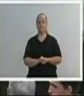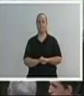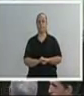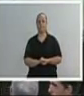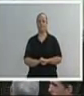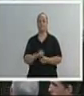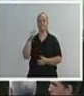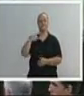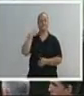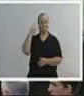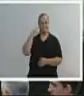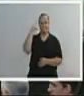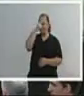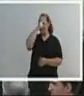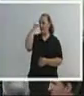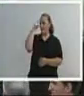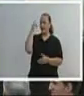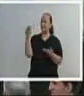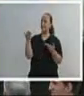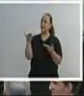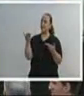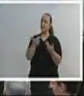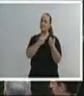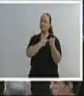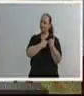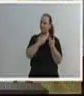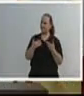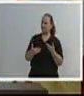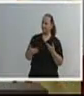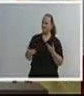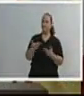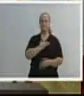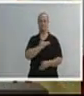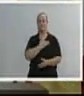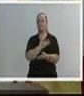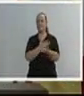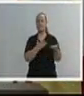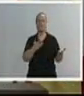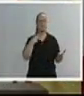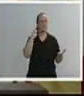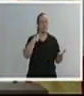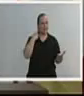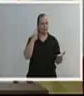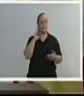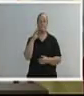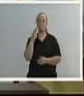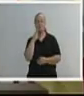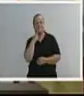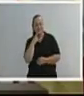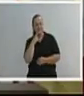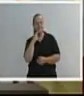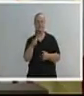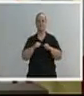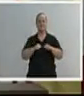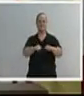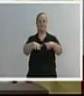Vereador Marcos da Rosa, que por hora conduz a mesa de trabalho, colegas vereadores, colega vereadora, distinta plateia que